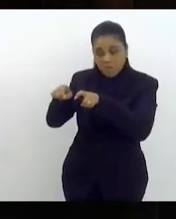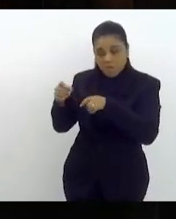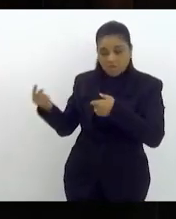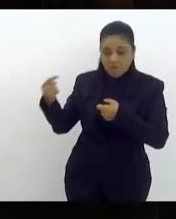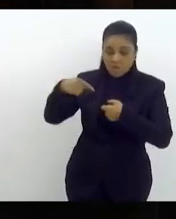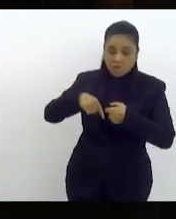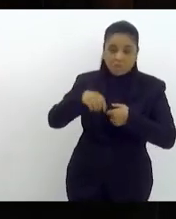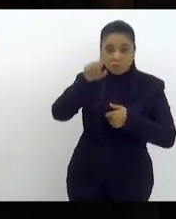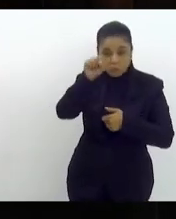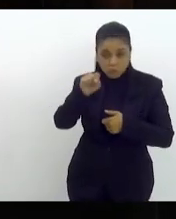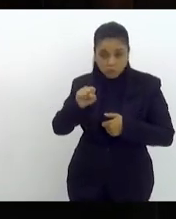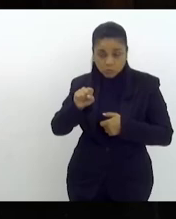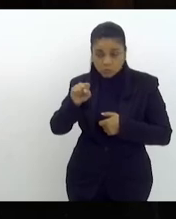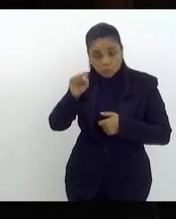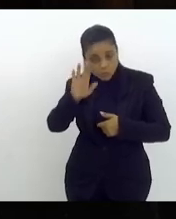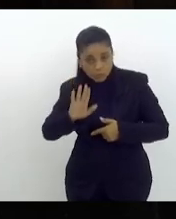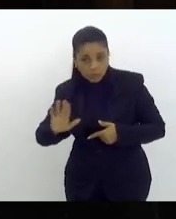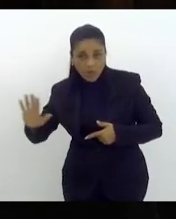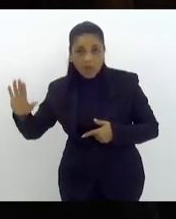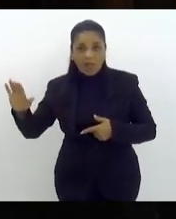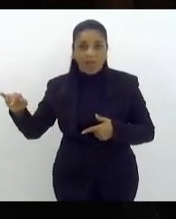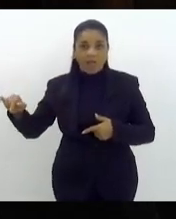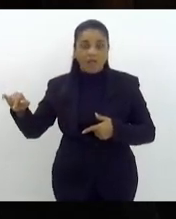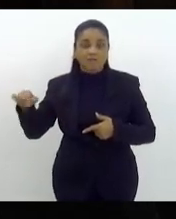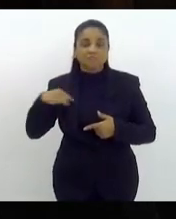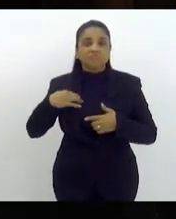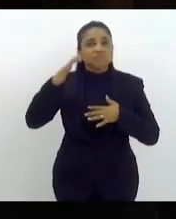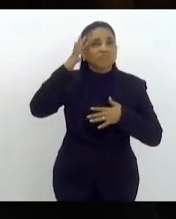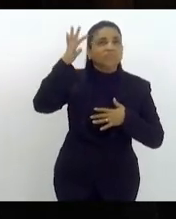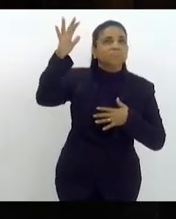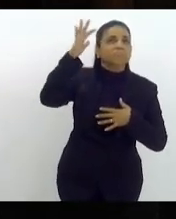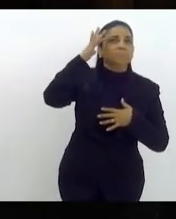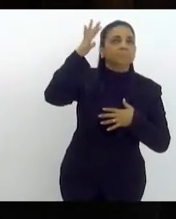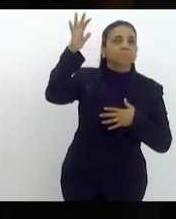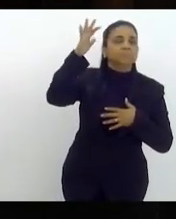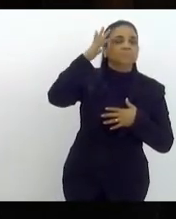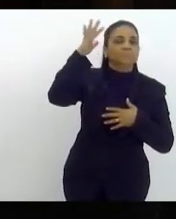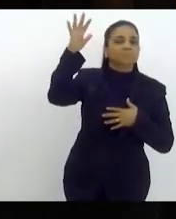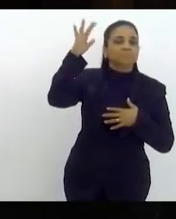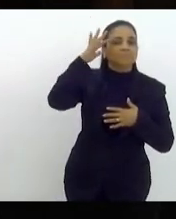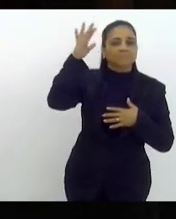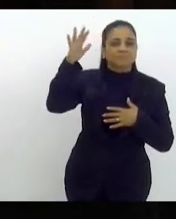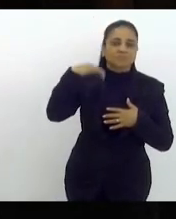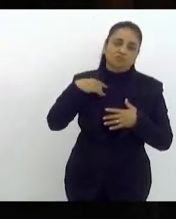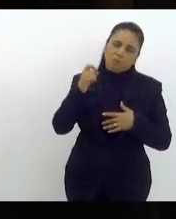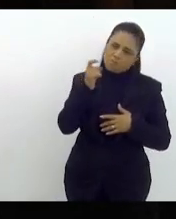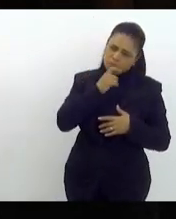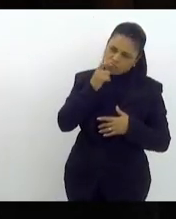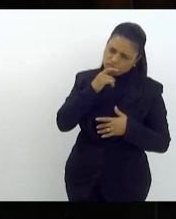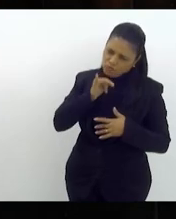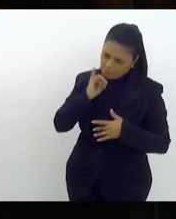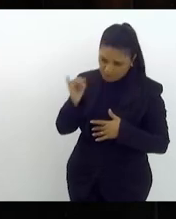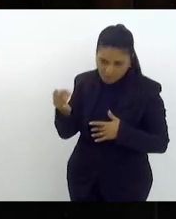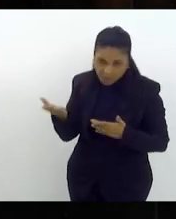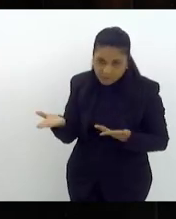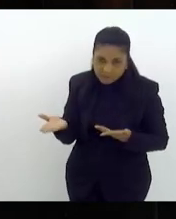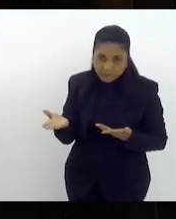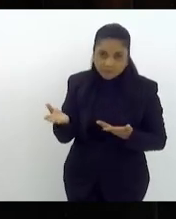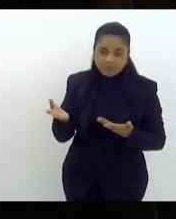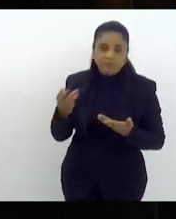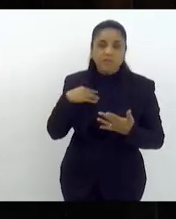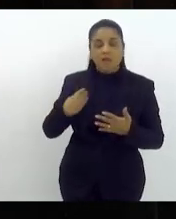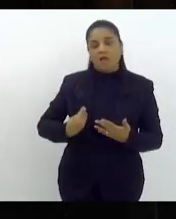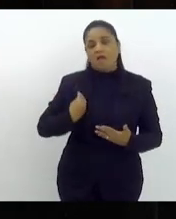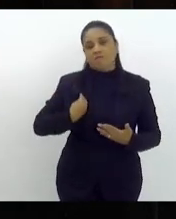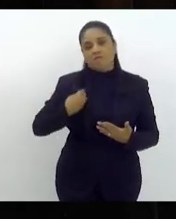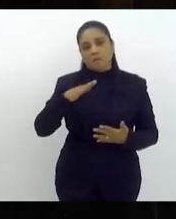para o Sudeste tentando o sonho da ilusão da Extrema imprensa que já mentia naquela época achando que ia